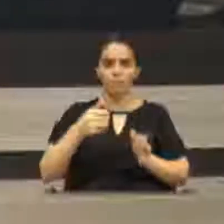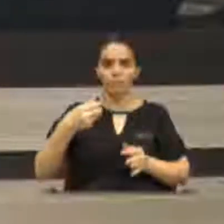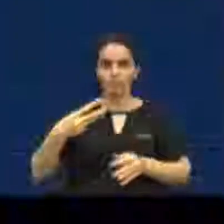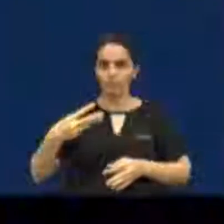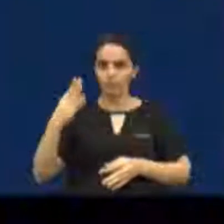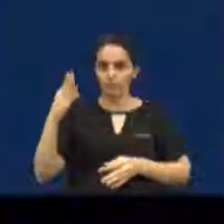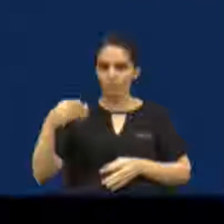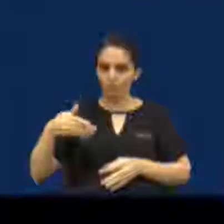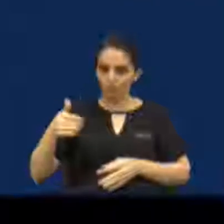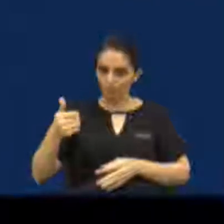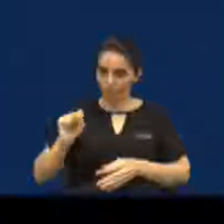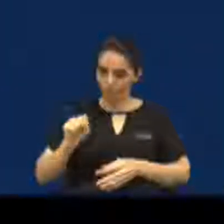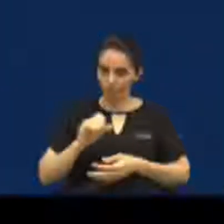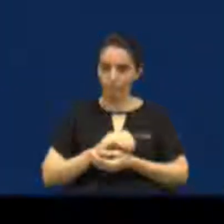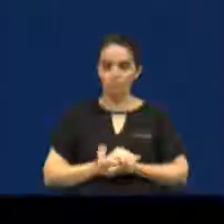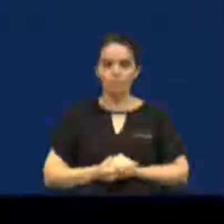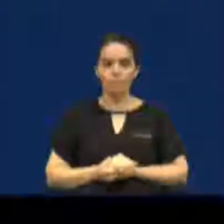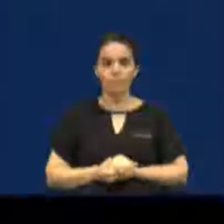13/2018.